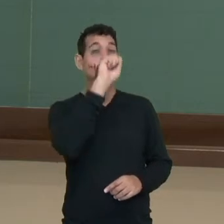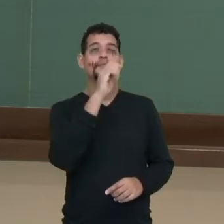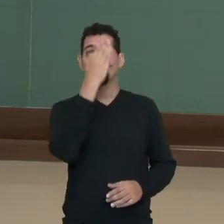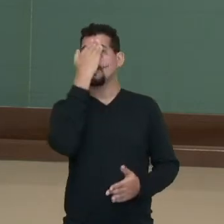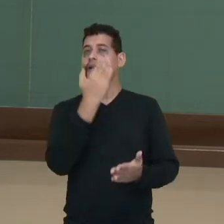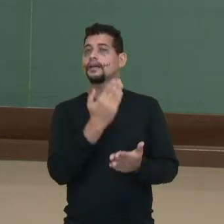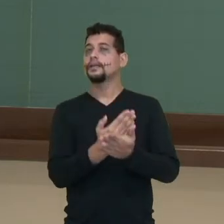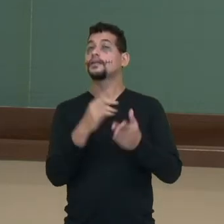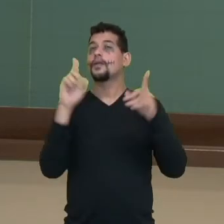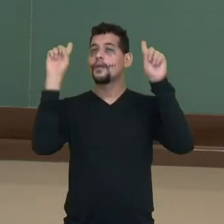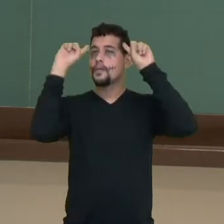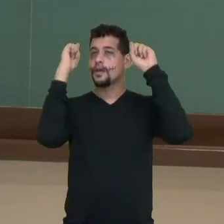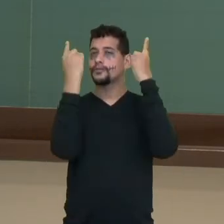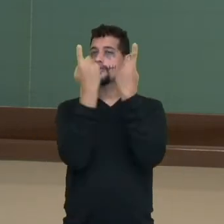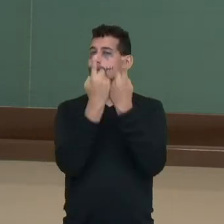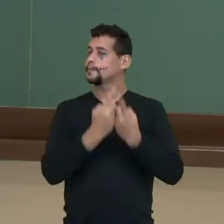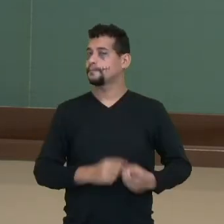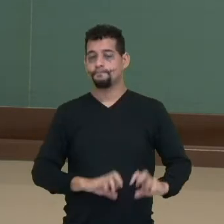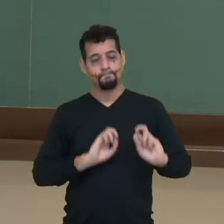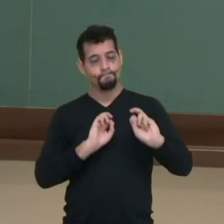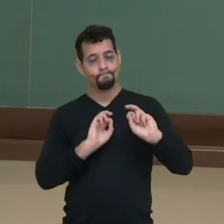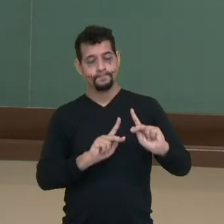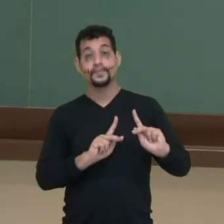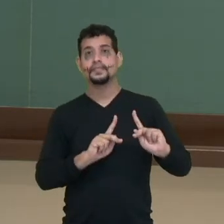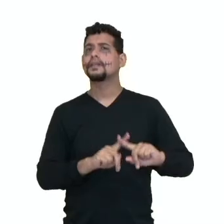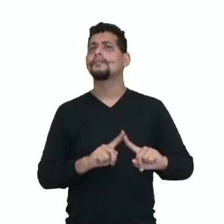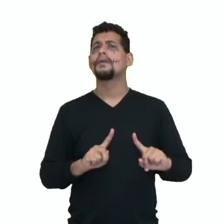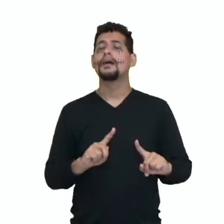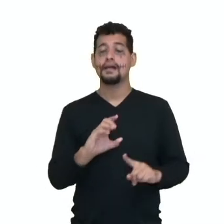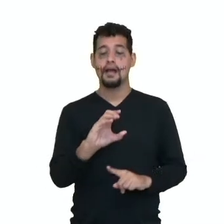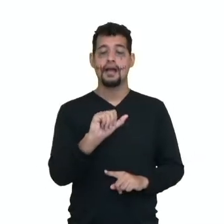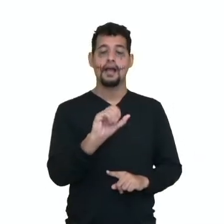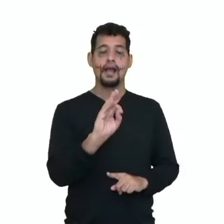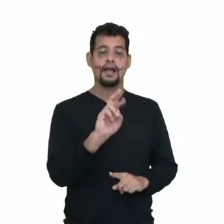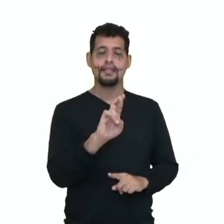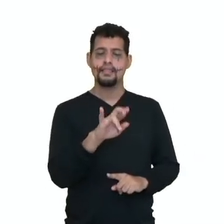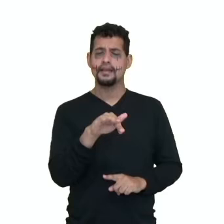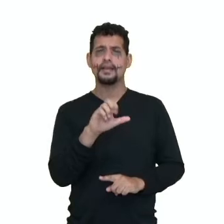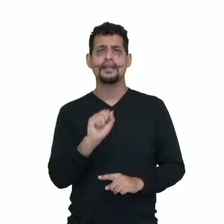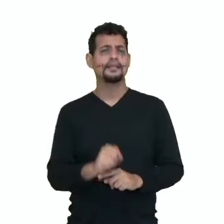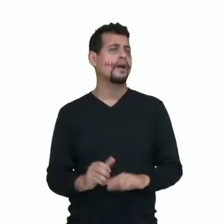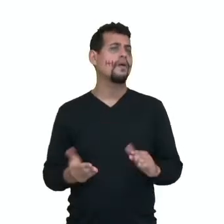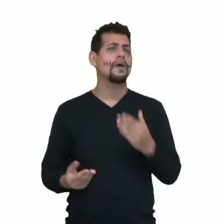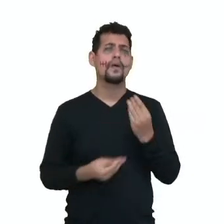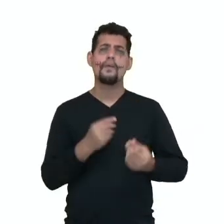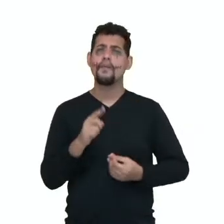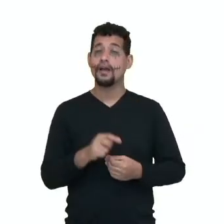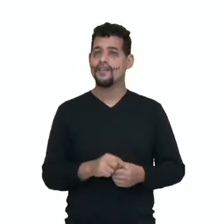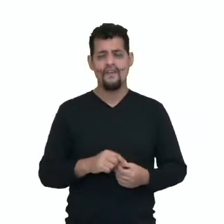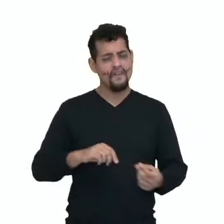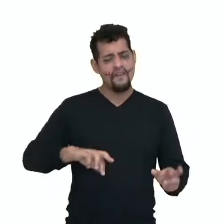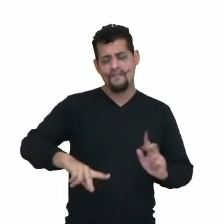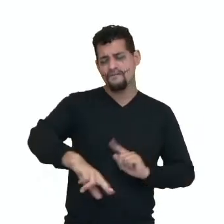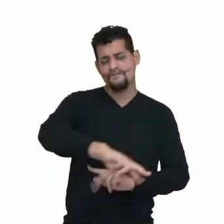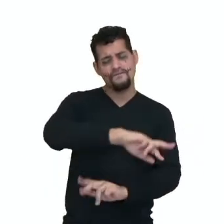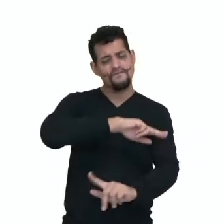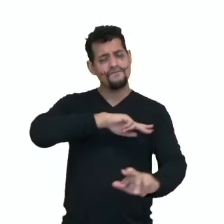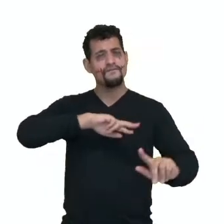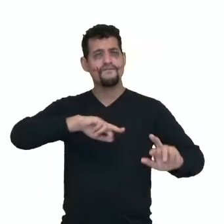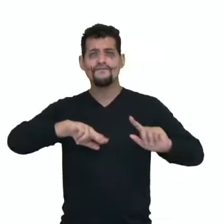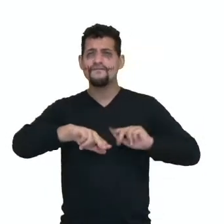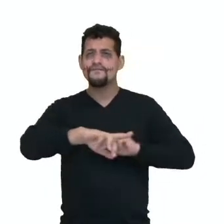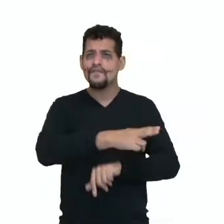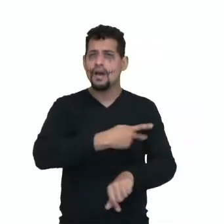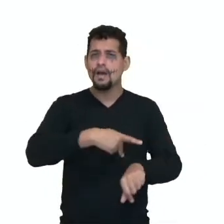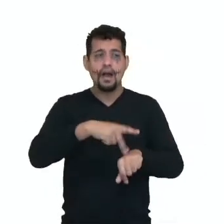dos mexicanos. Beleza. Las Catrinas mexicanas en la actualidad. Muchos países se sorprenden de